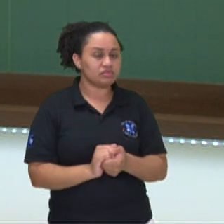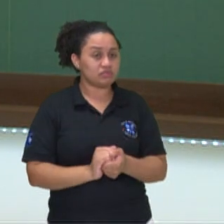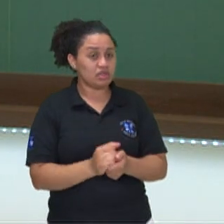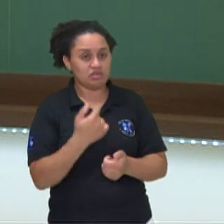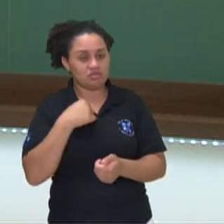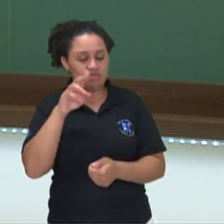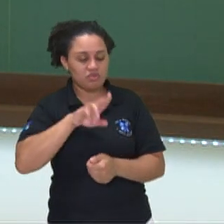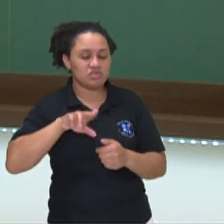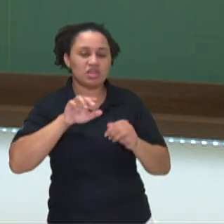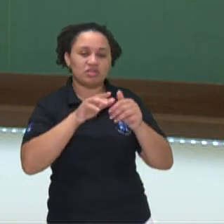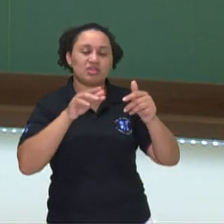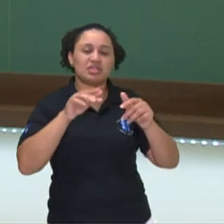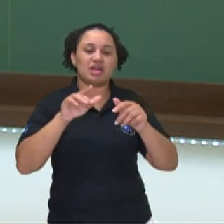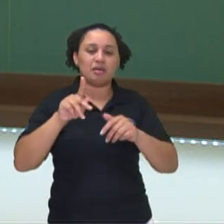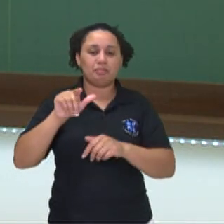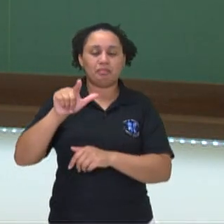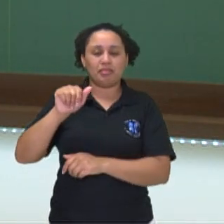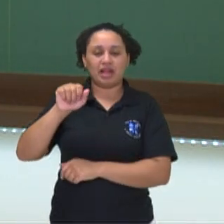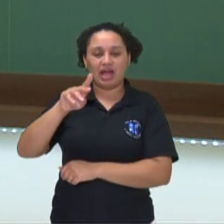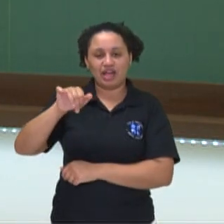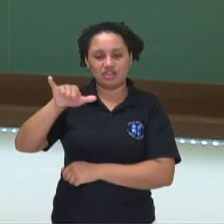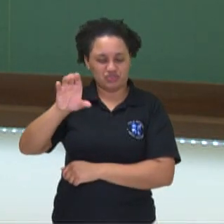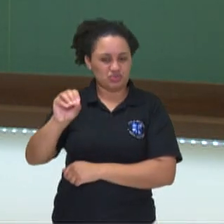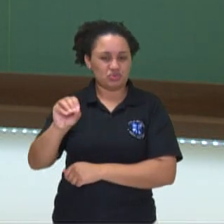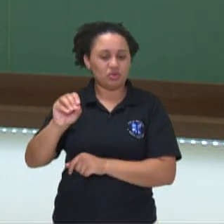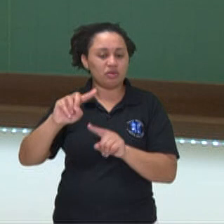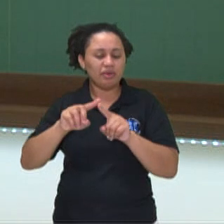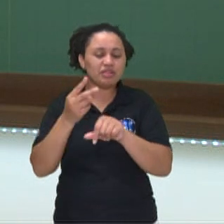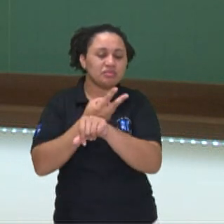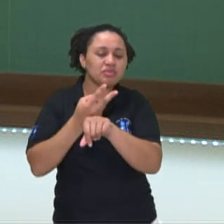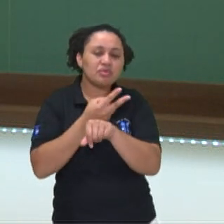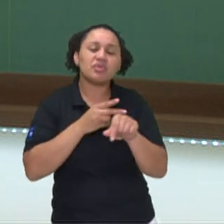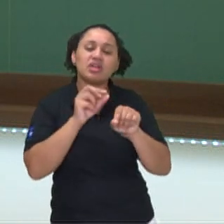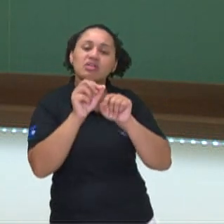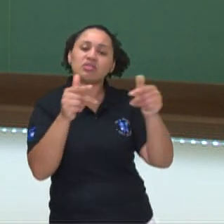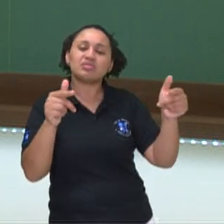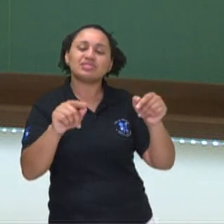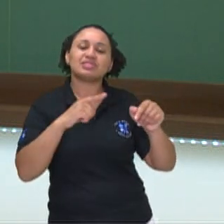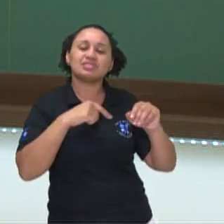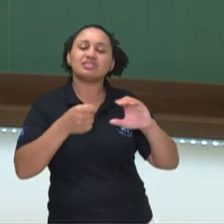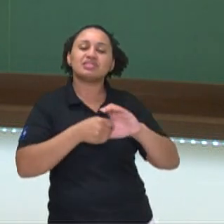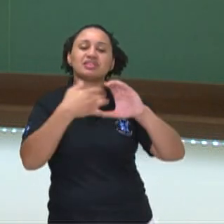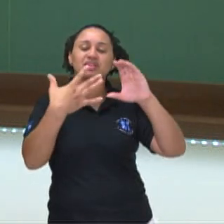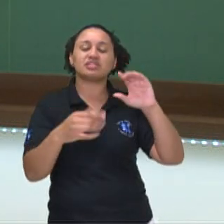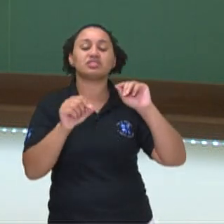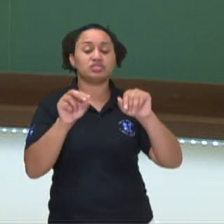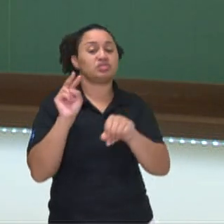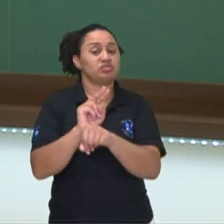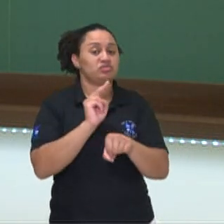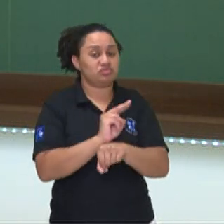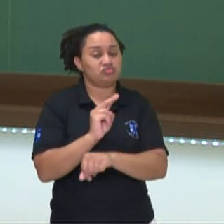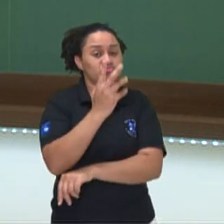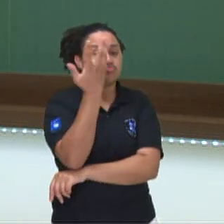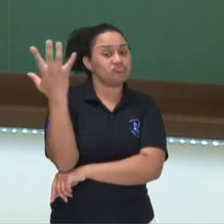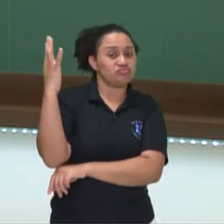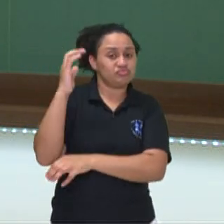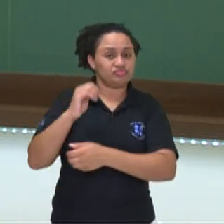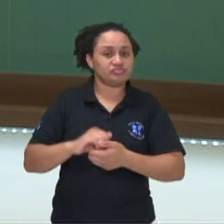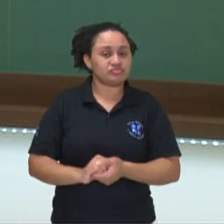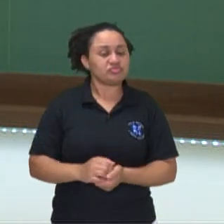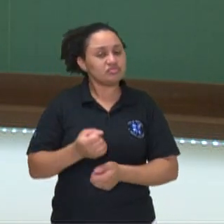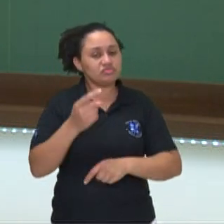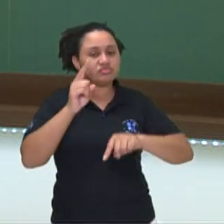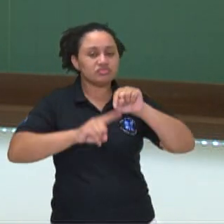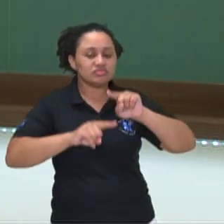utilizar as embalagens plásticas, procurar embalagens que tenham características mais sustentáveis, produtos